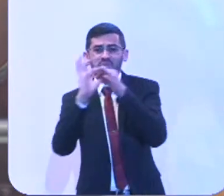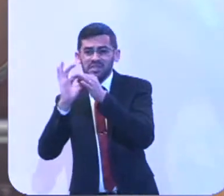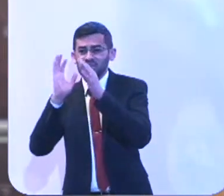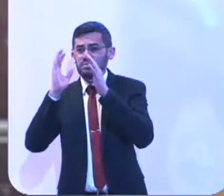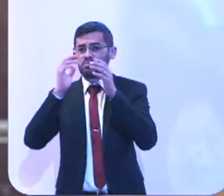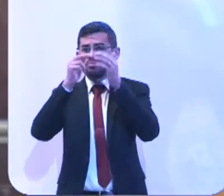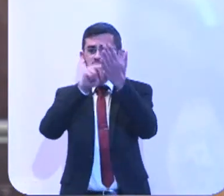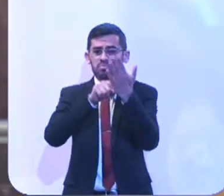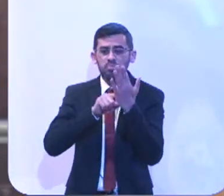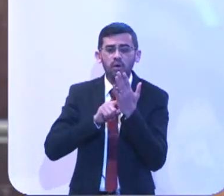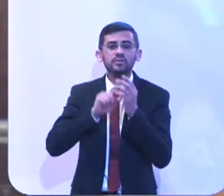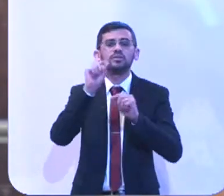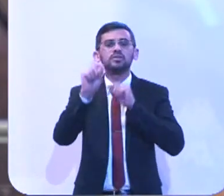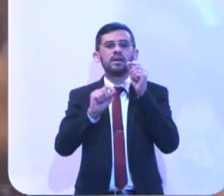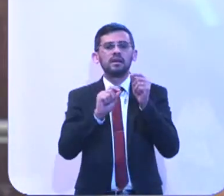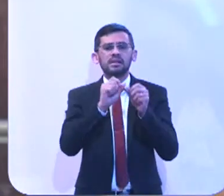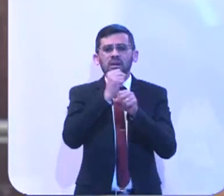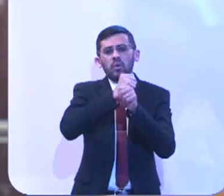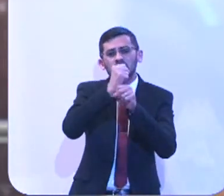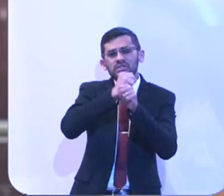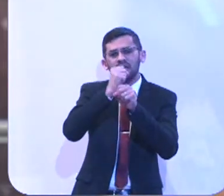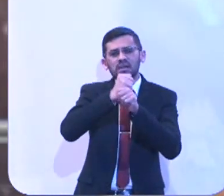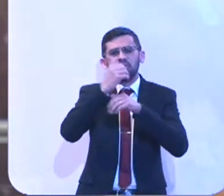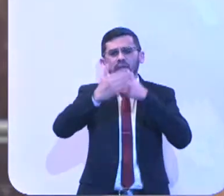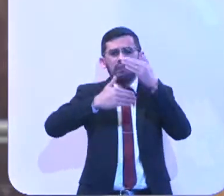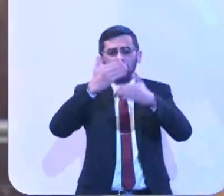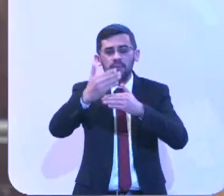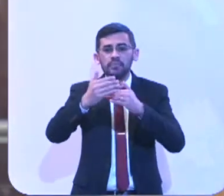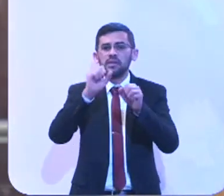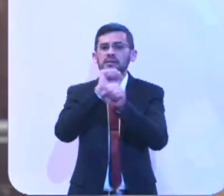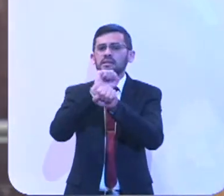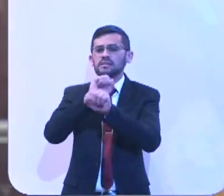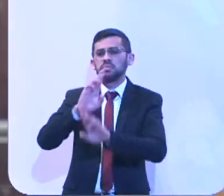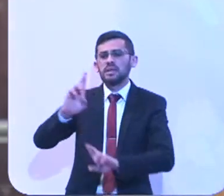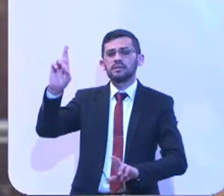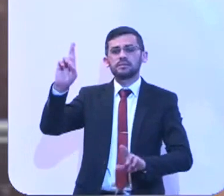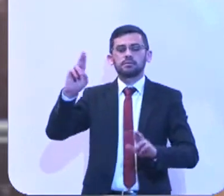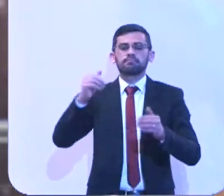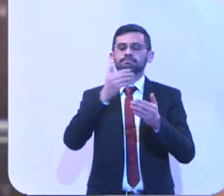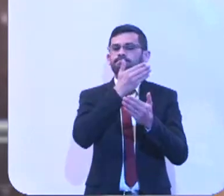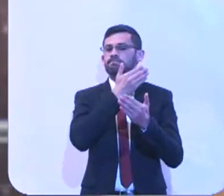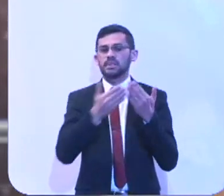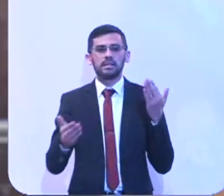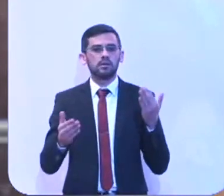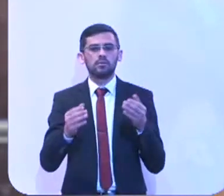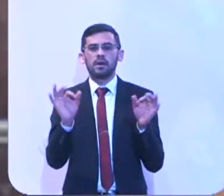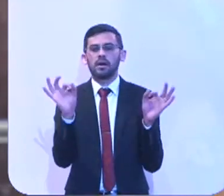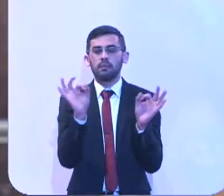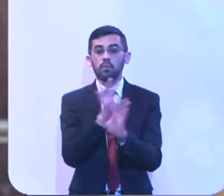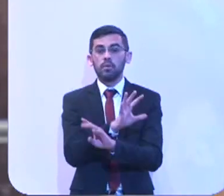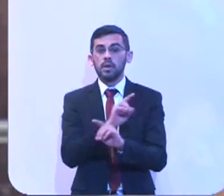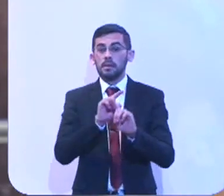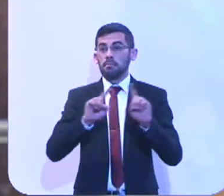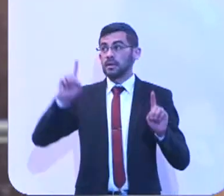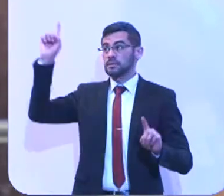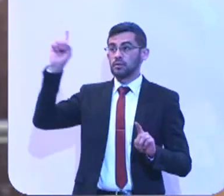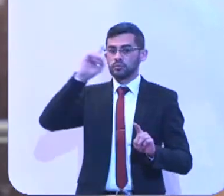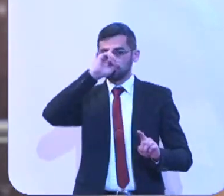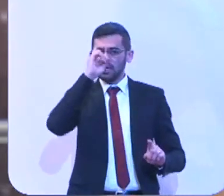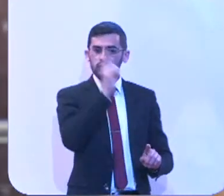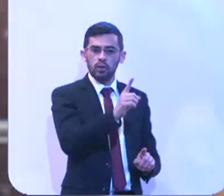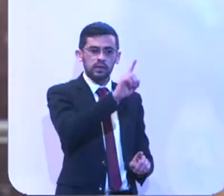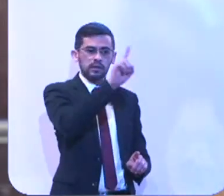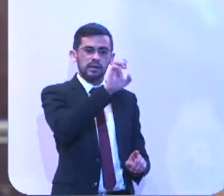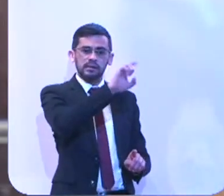passou e a esperança foi embora. E é nesse contexto que Deus vai falar para Ezequiel: pregue, fale.